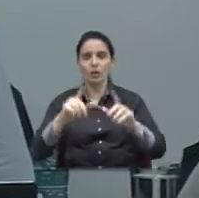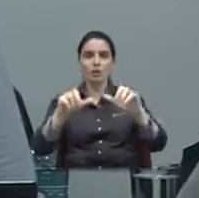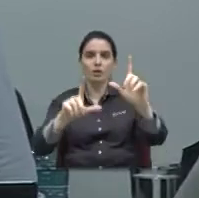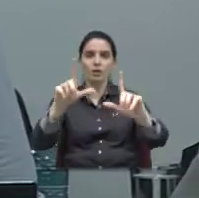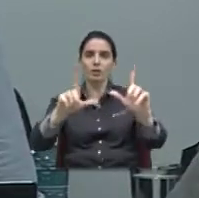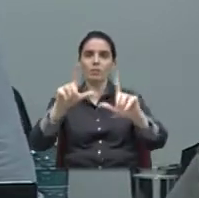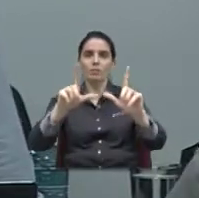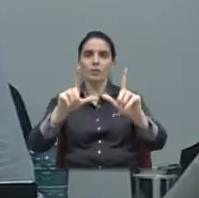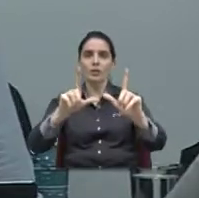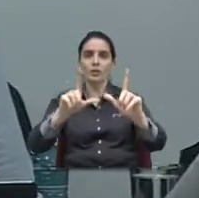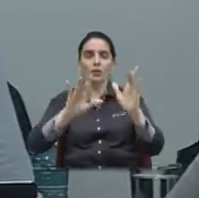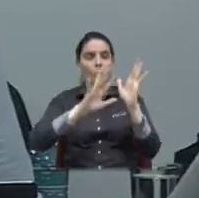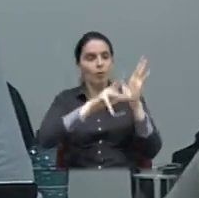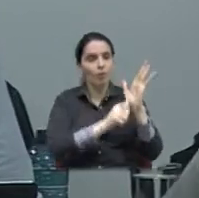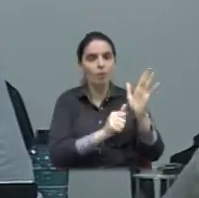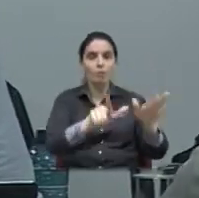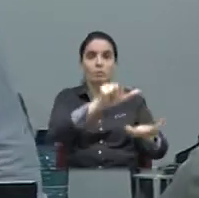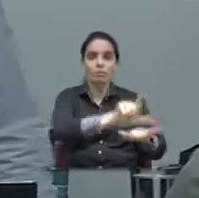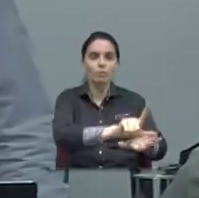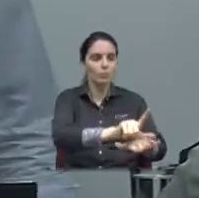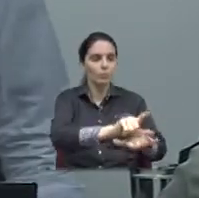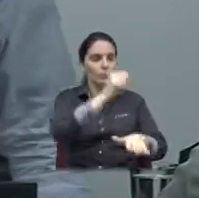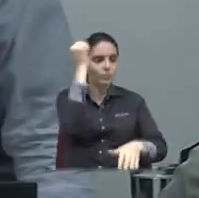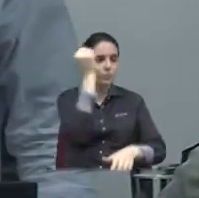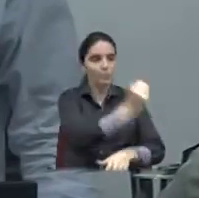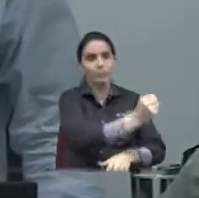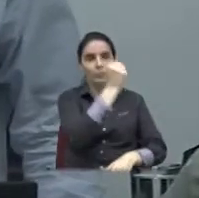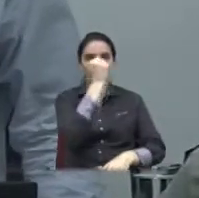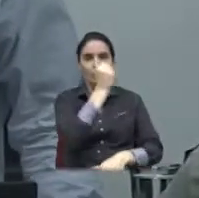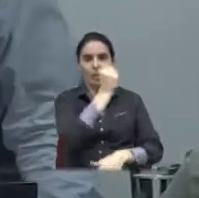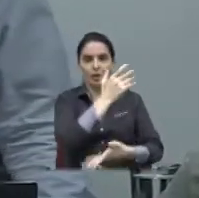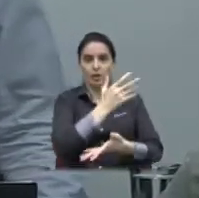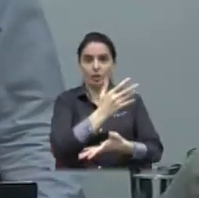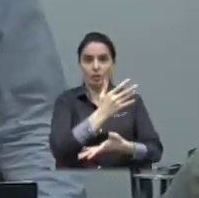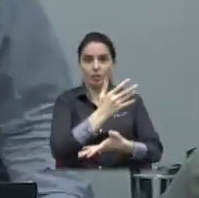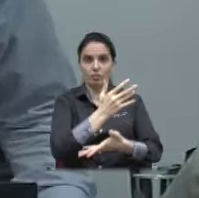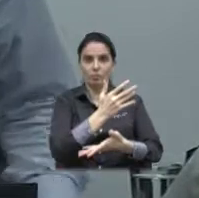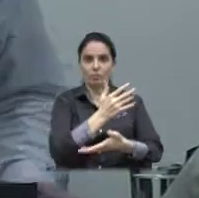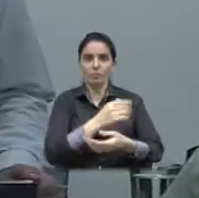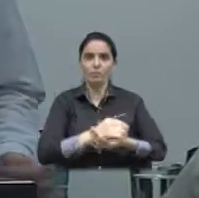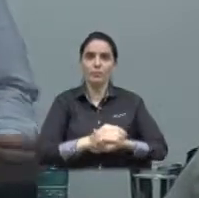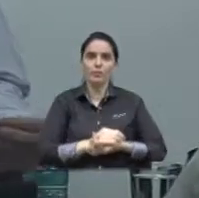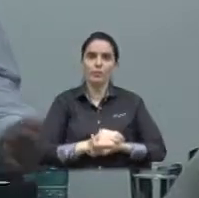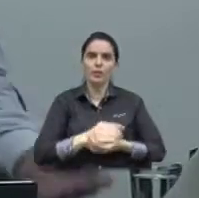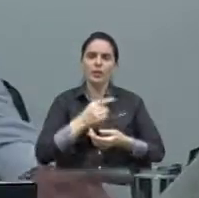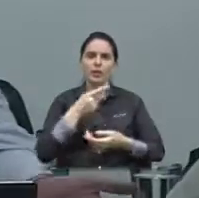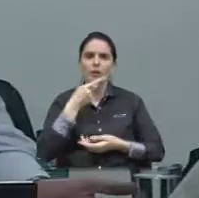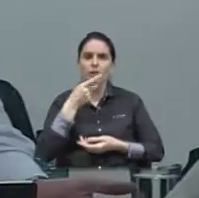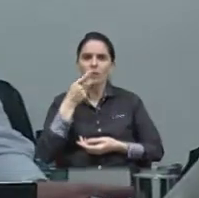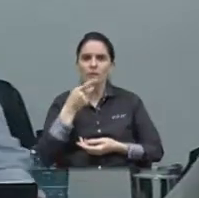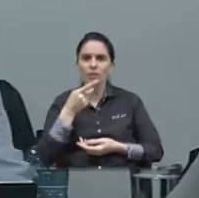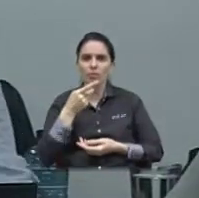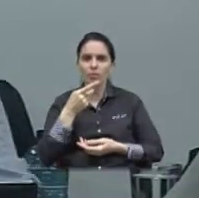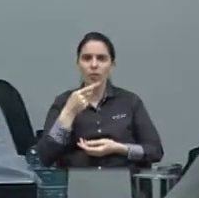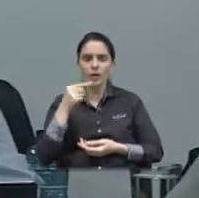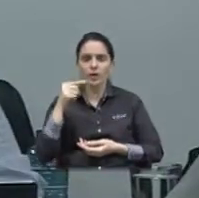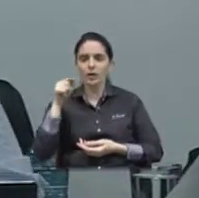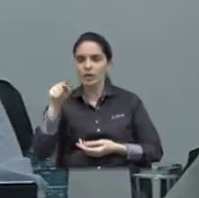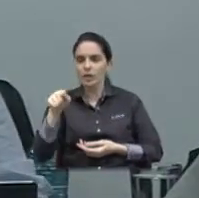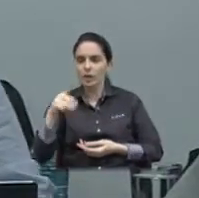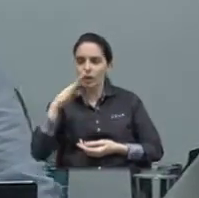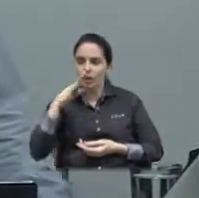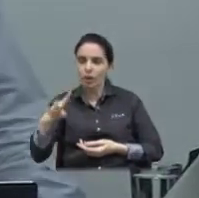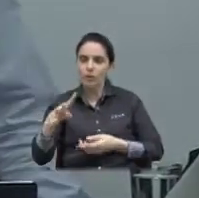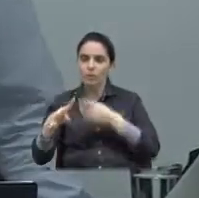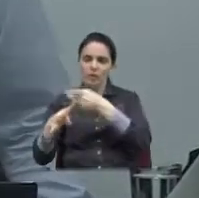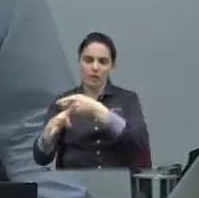vai assaltar uma loja, ele mata a pessoa, daí ele é acusado de ter matado. Mas como assim? A gente está vendo que ele matou, ele só é acusado